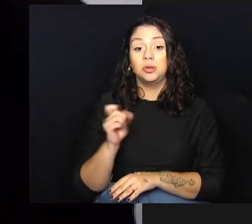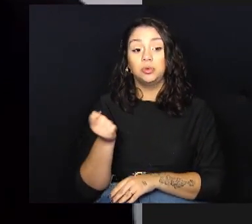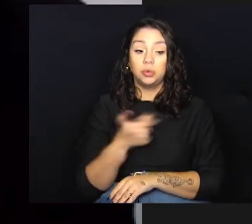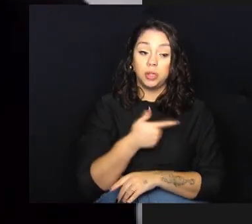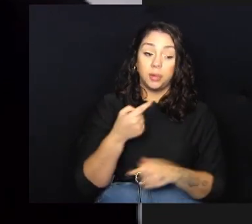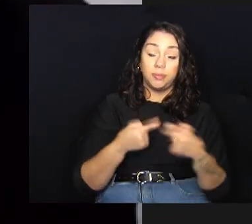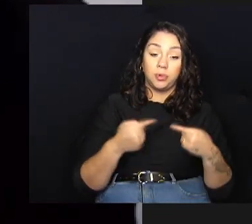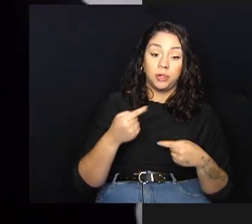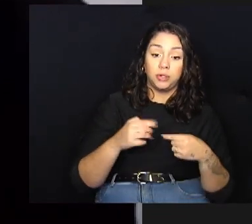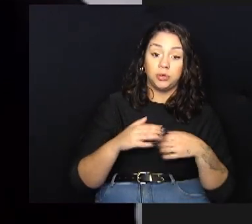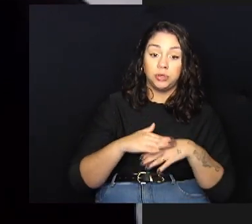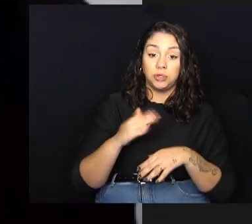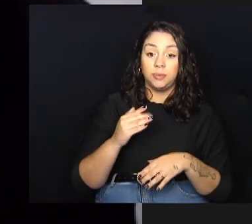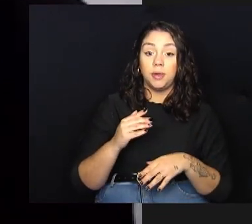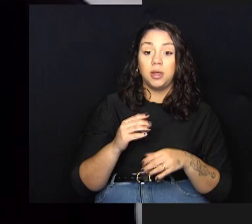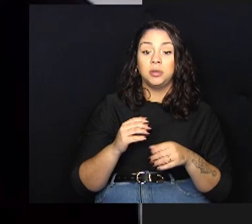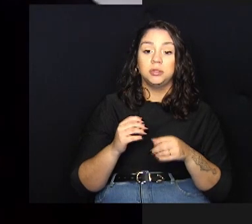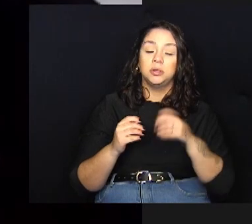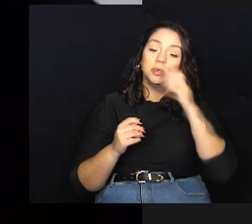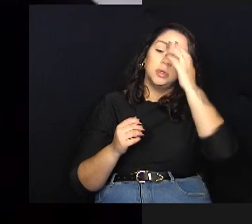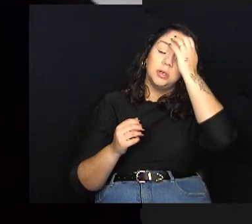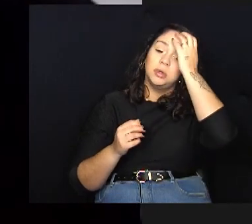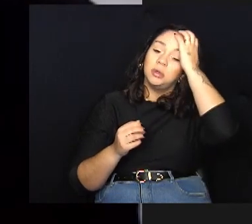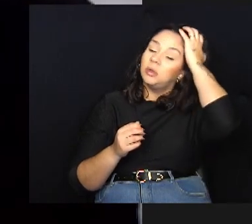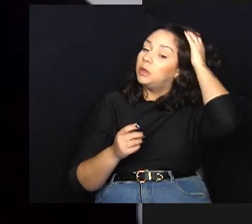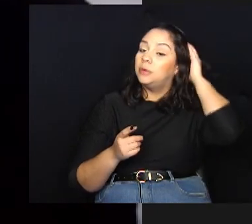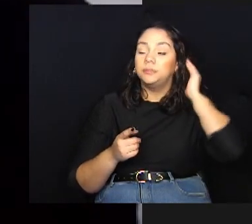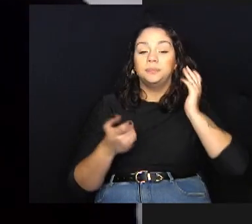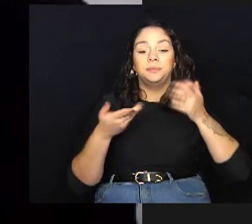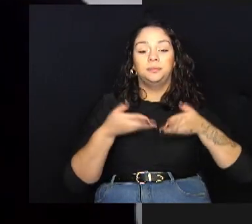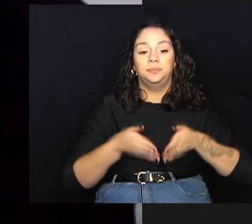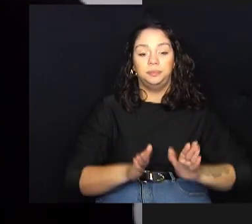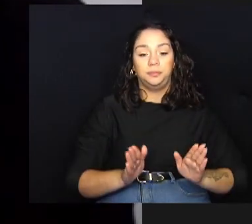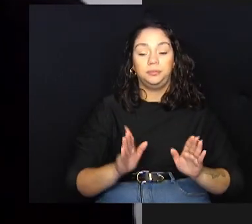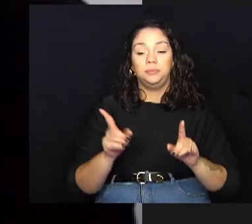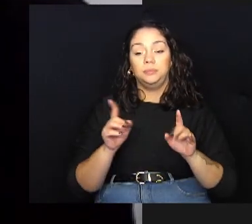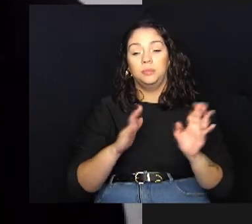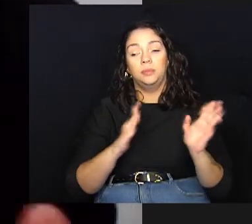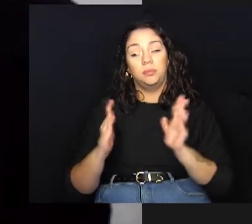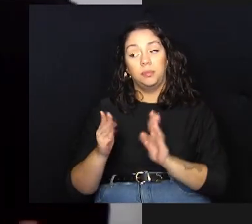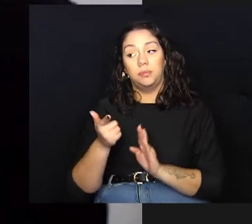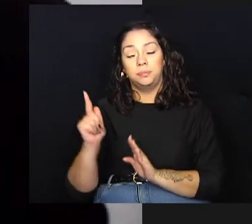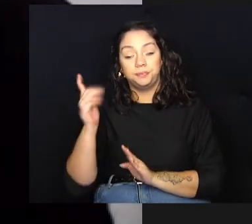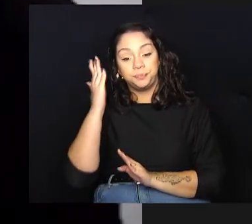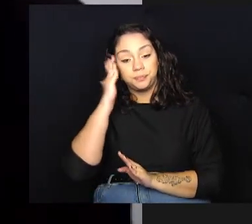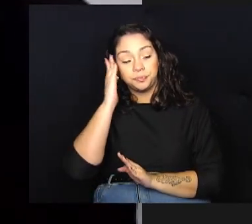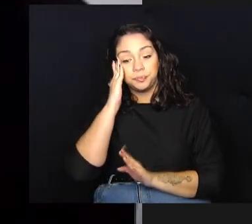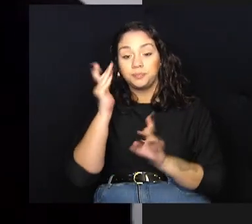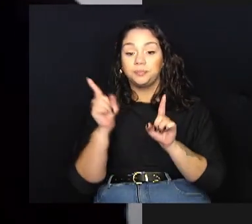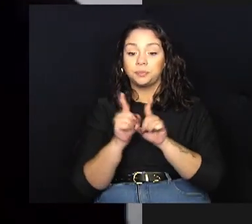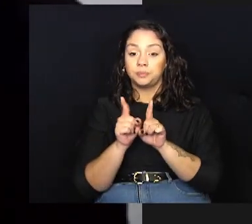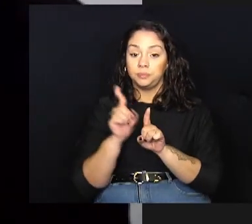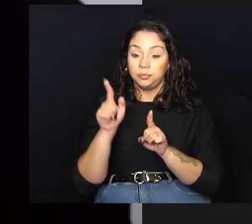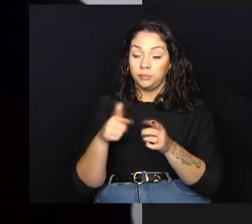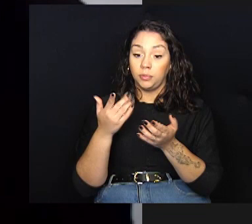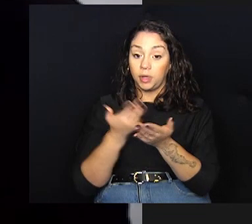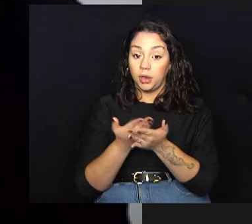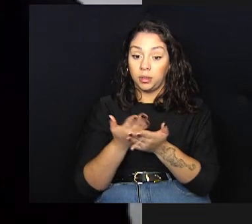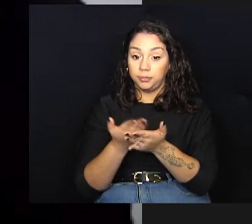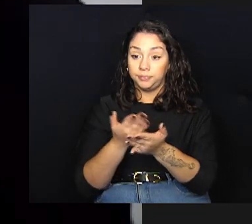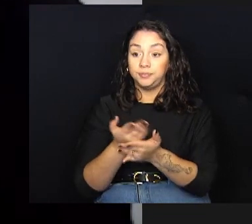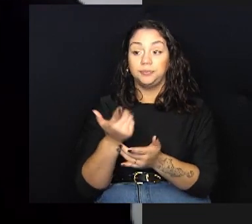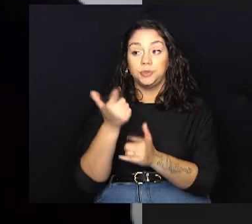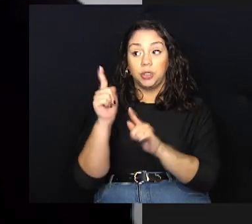de aumento da fecundidade por outro lado a gente também sabe né a partir do estudos desses países